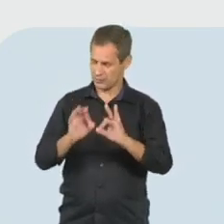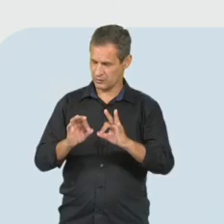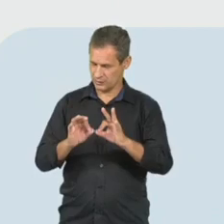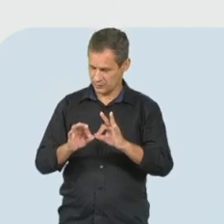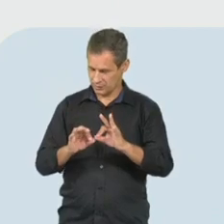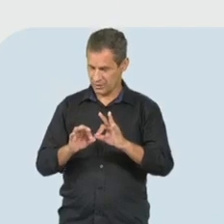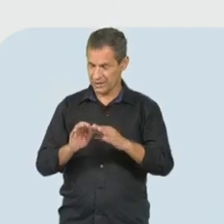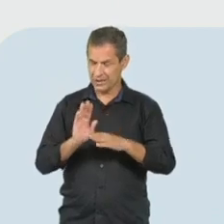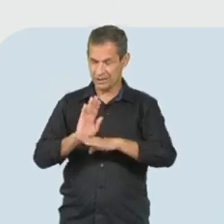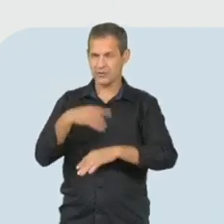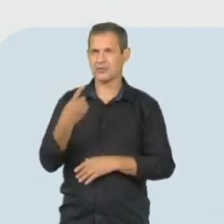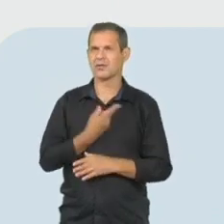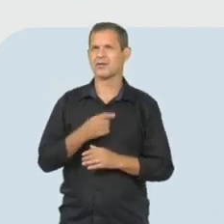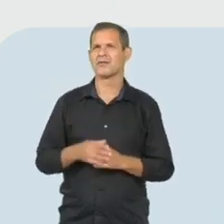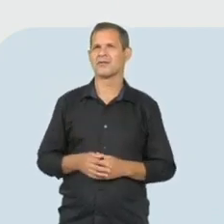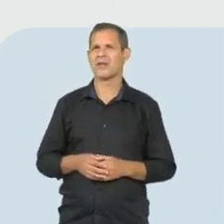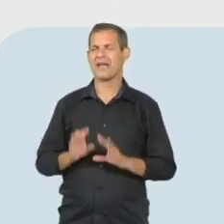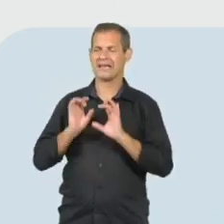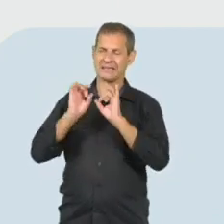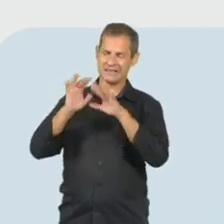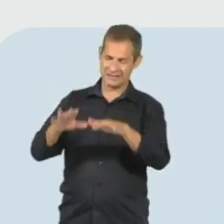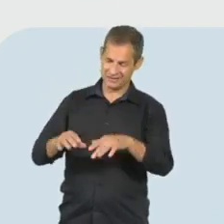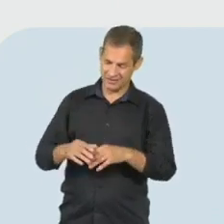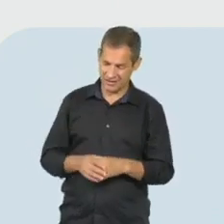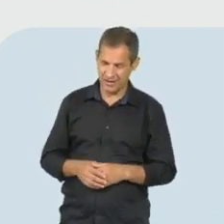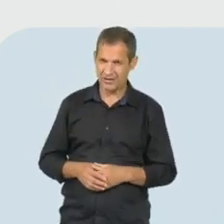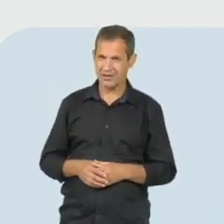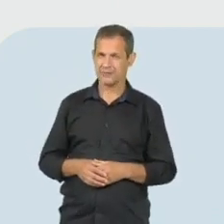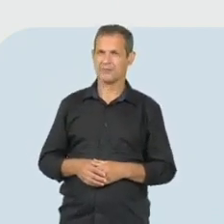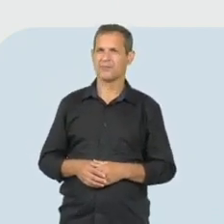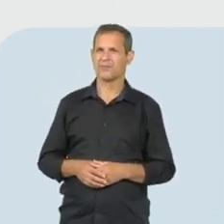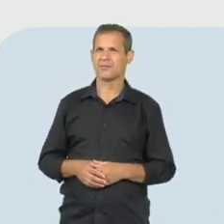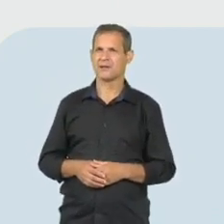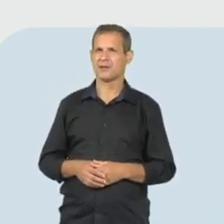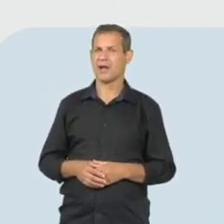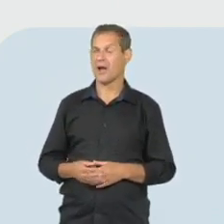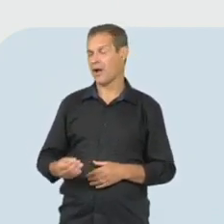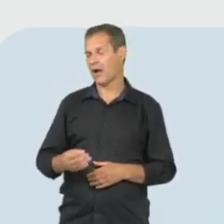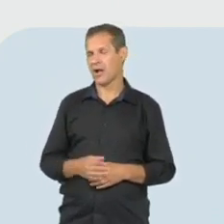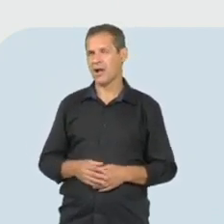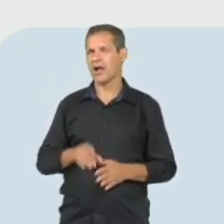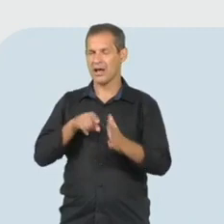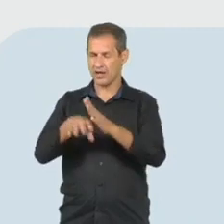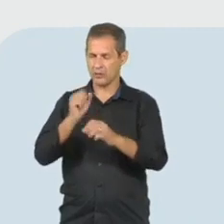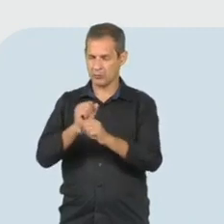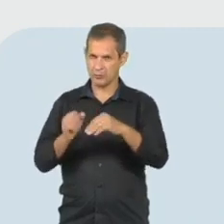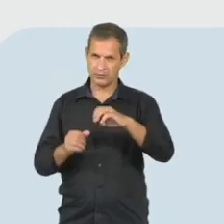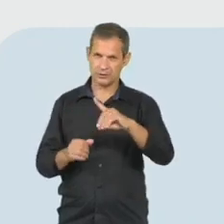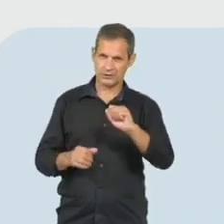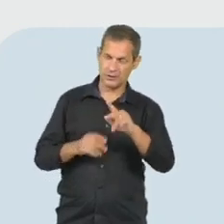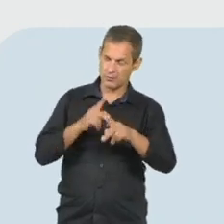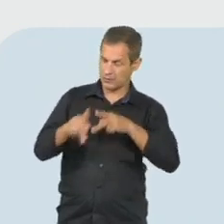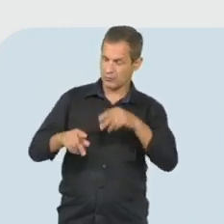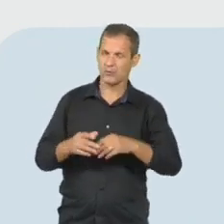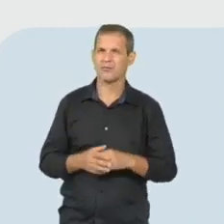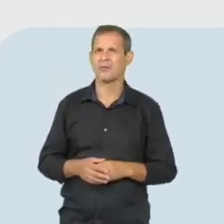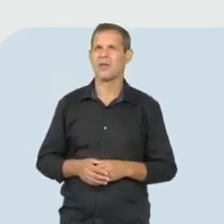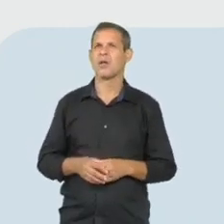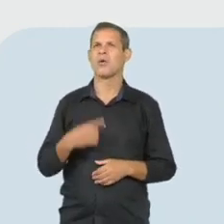para que nos permitam aqui refutar, ou seja, rejeitar a possibilidade aqui da média populacional ser